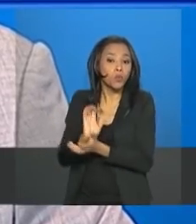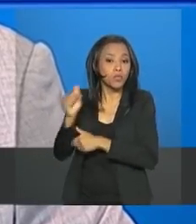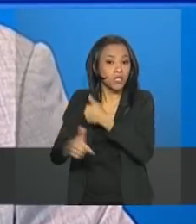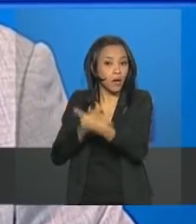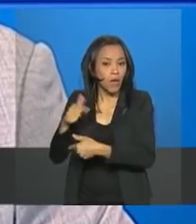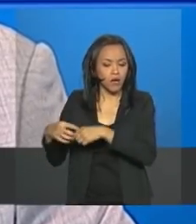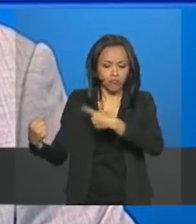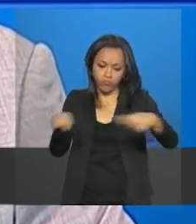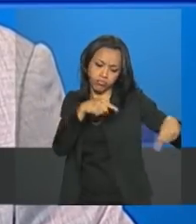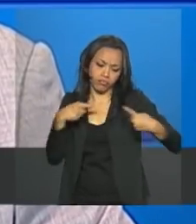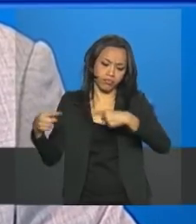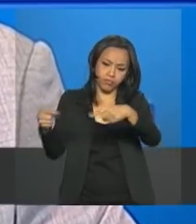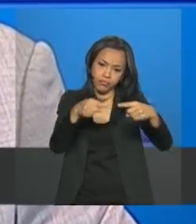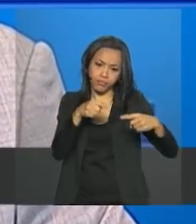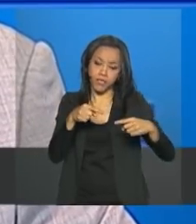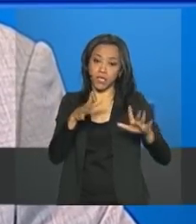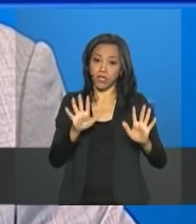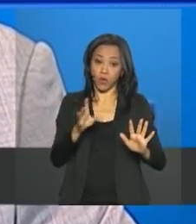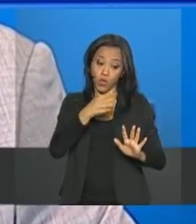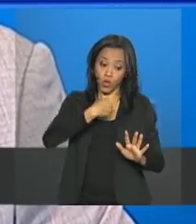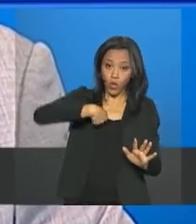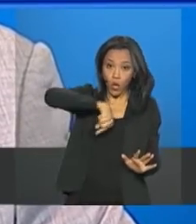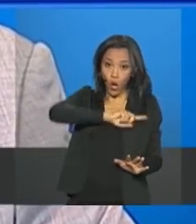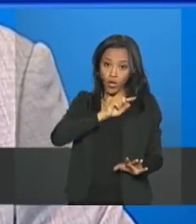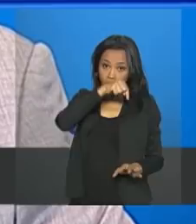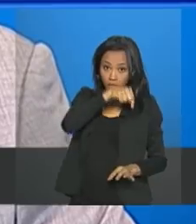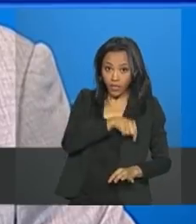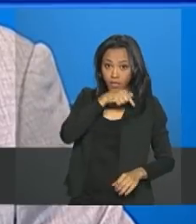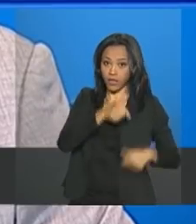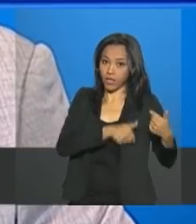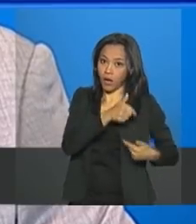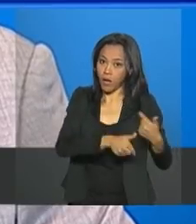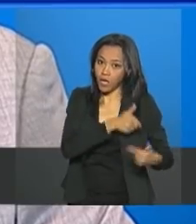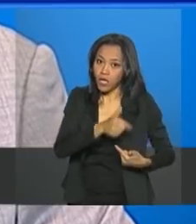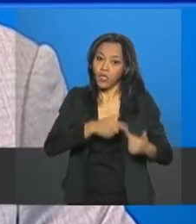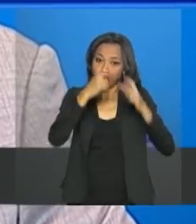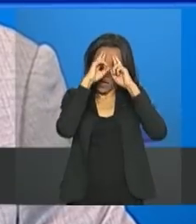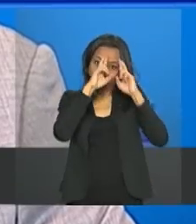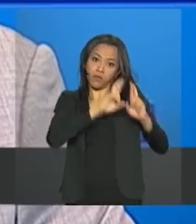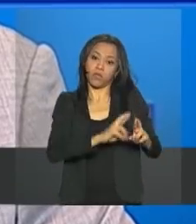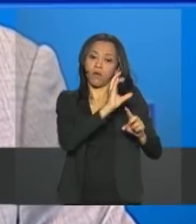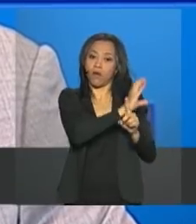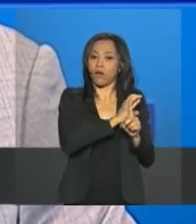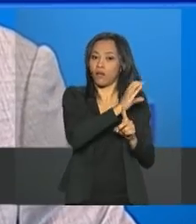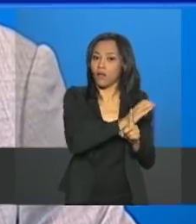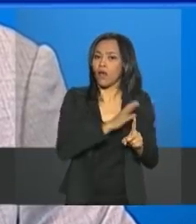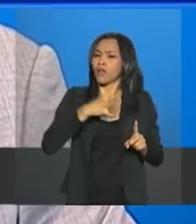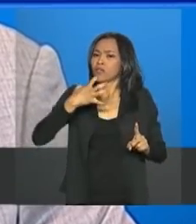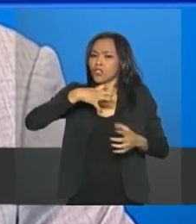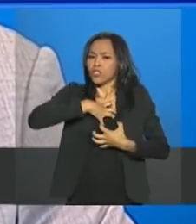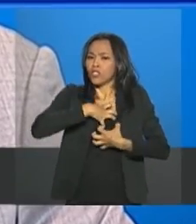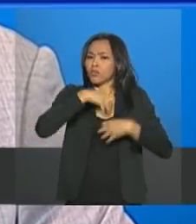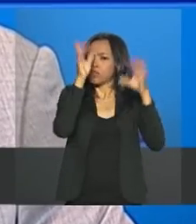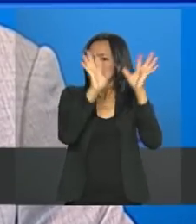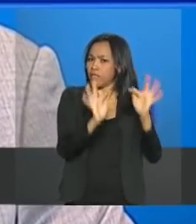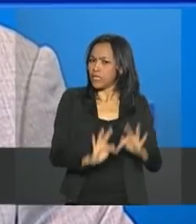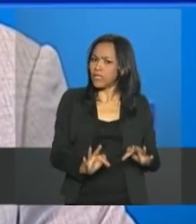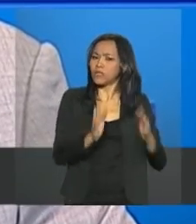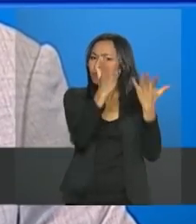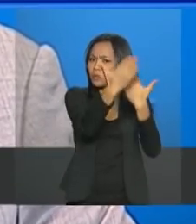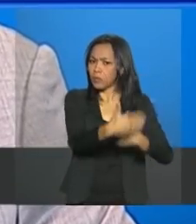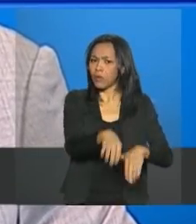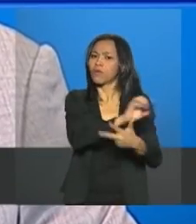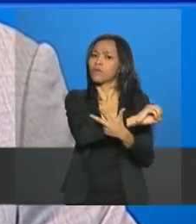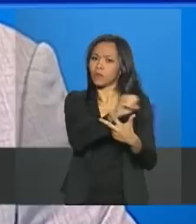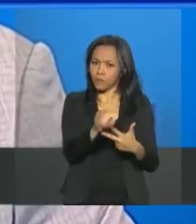a nós estamos aqui trabalhando para cumprir o calendário estamos muito felizes com a realização do enem